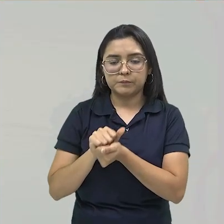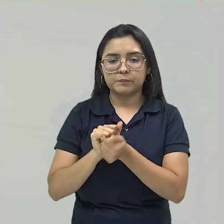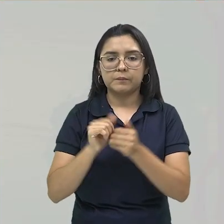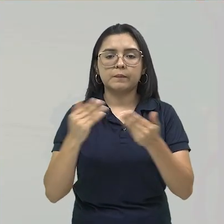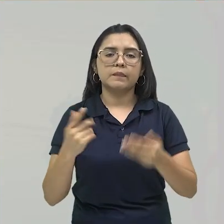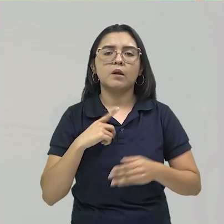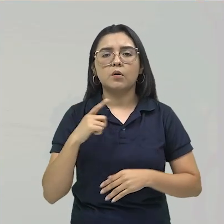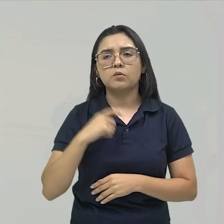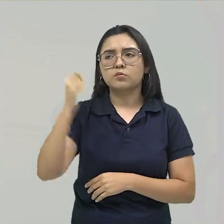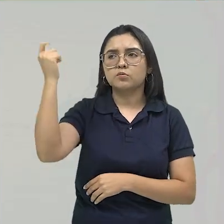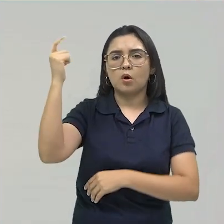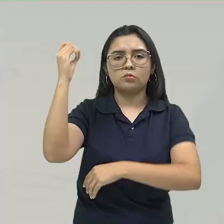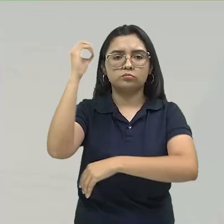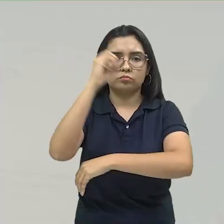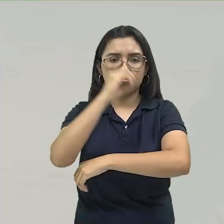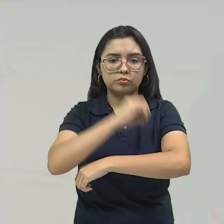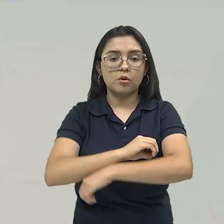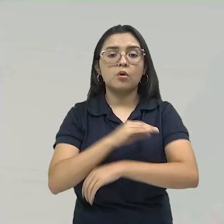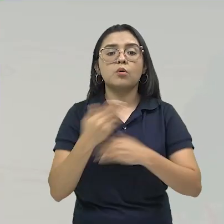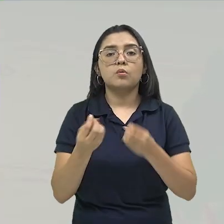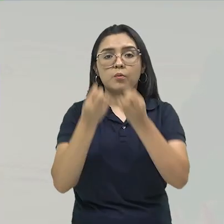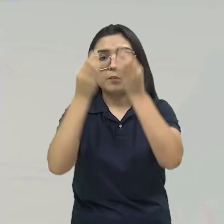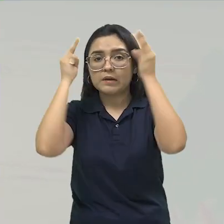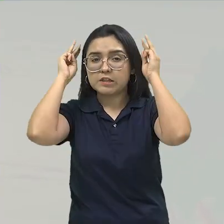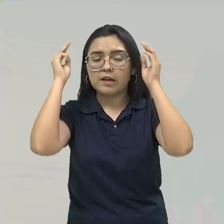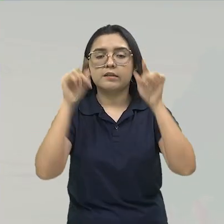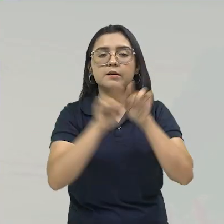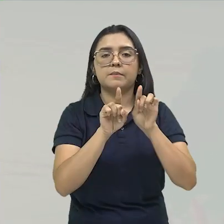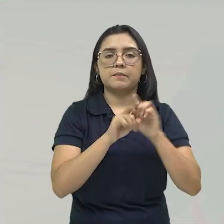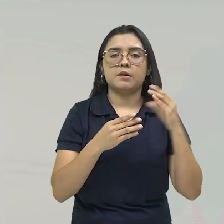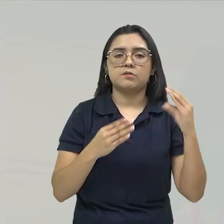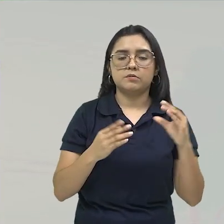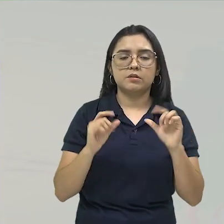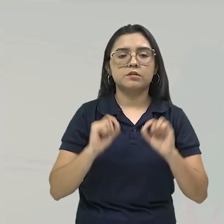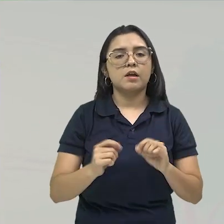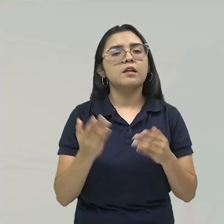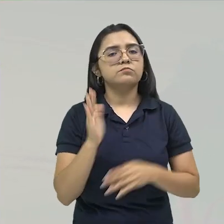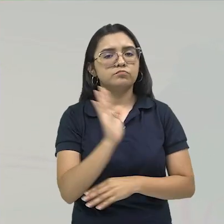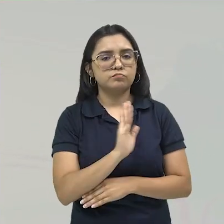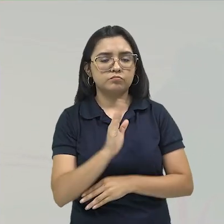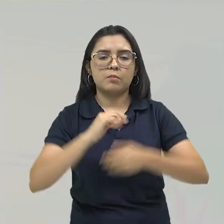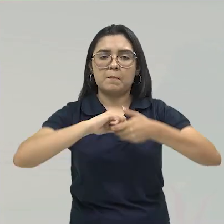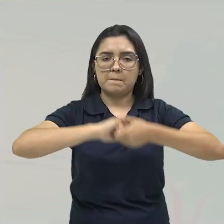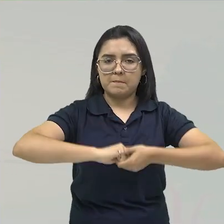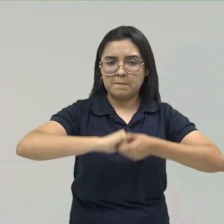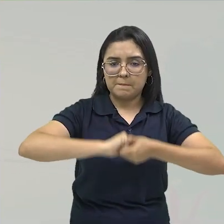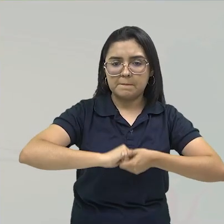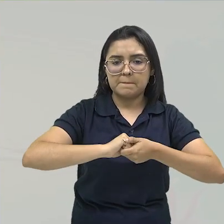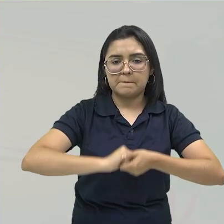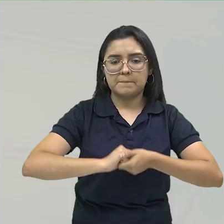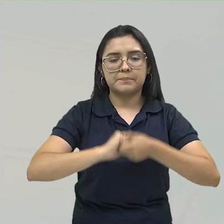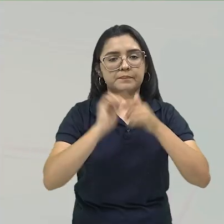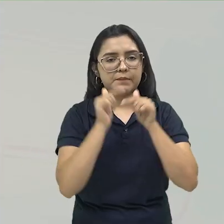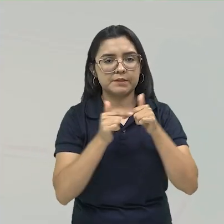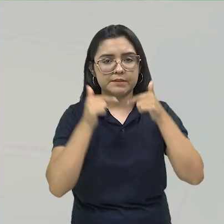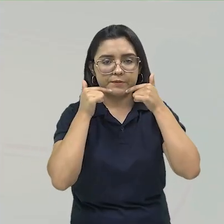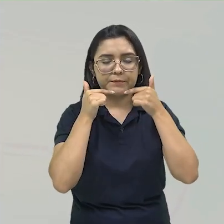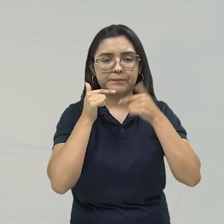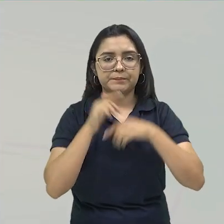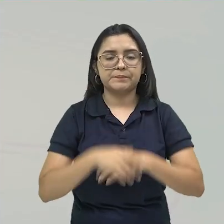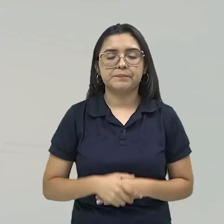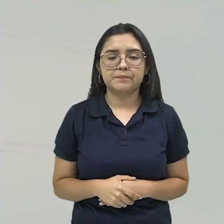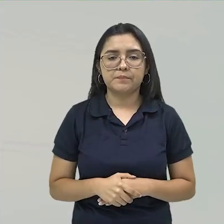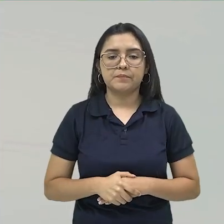se punha no horizonte, o pajé e o cientista se despediram com um aperto de mãos e sorrisos